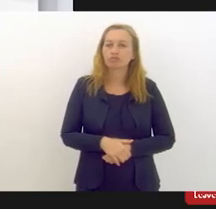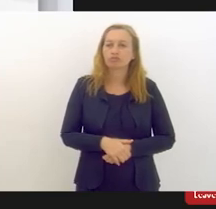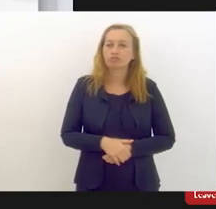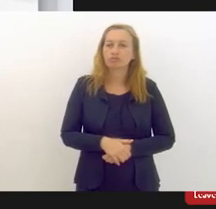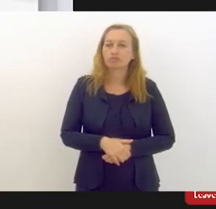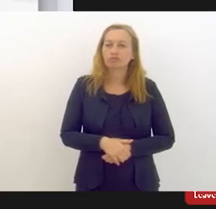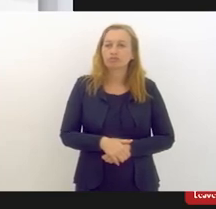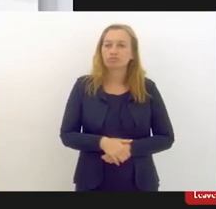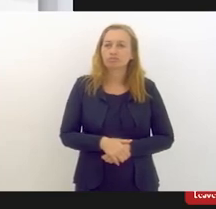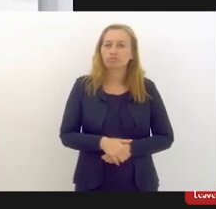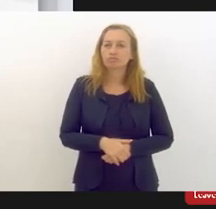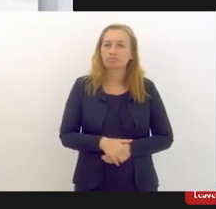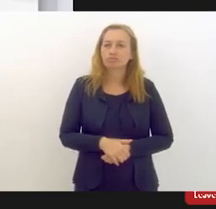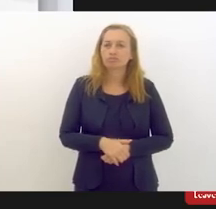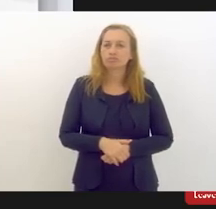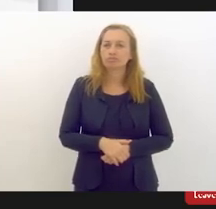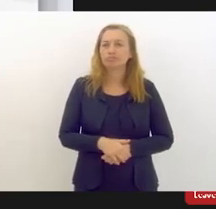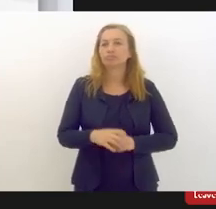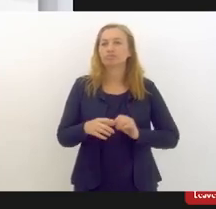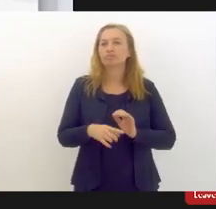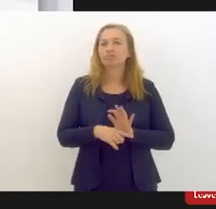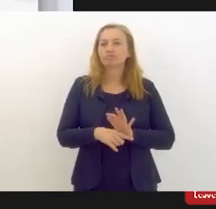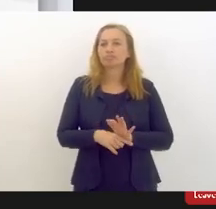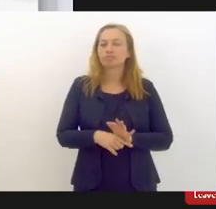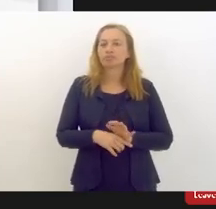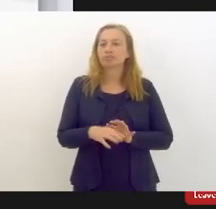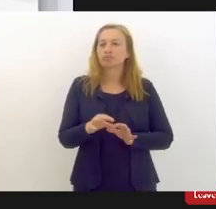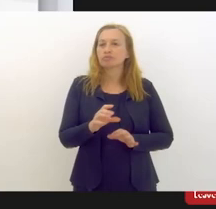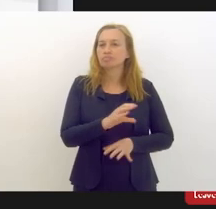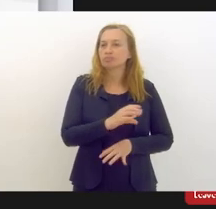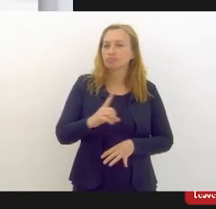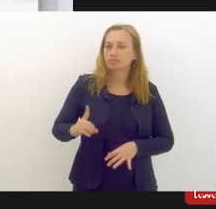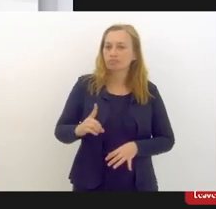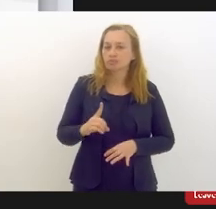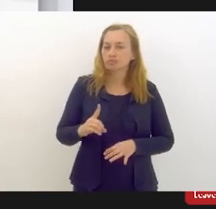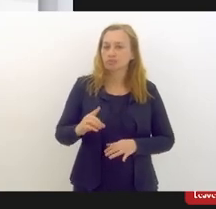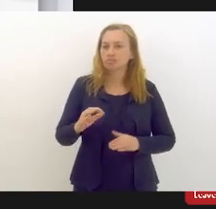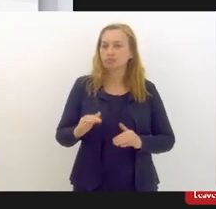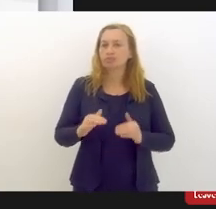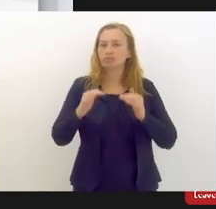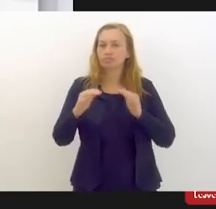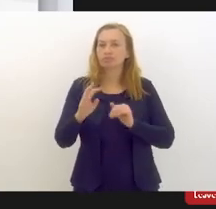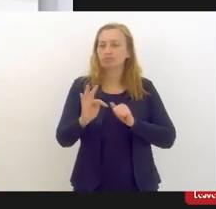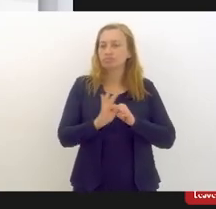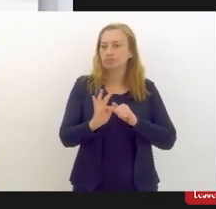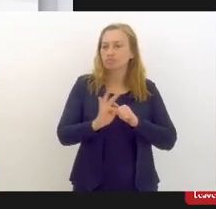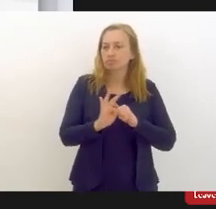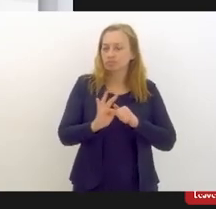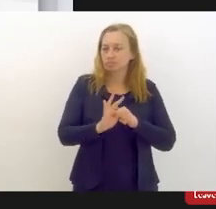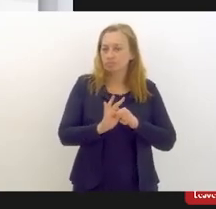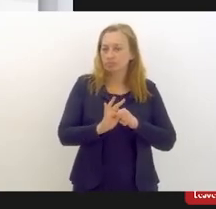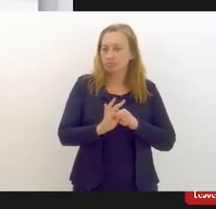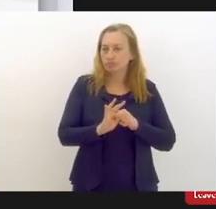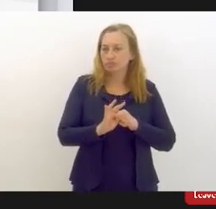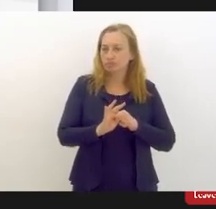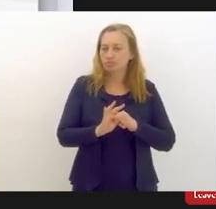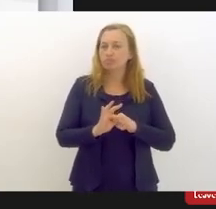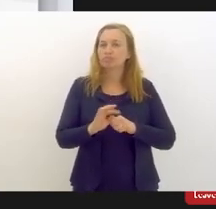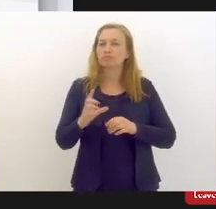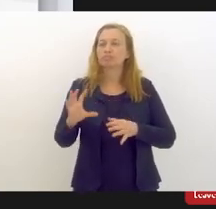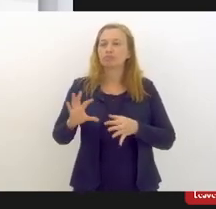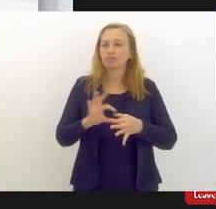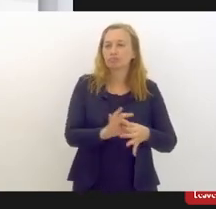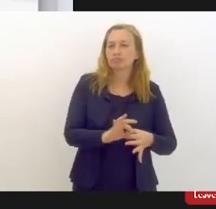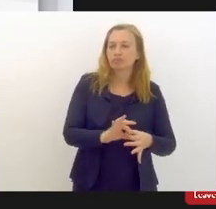física se dá pela coordenação da Superintendência Técnica de Infraestrutura, que é ligado direto ao